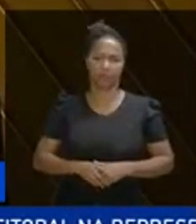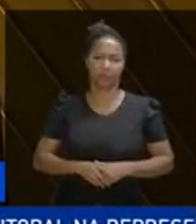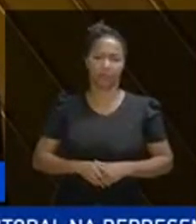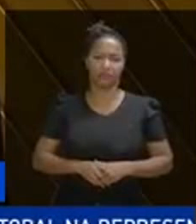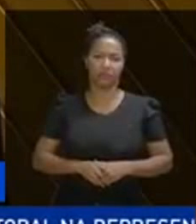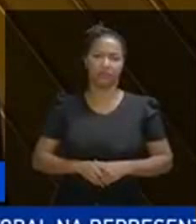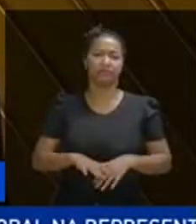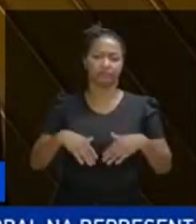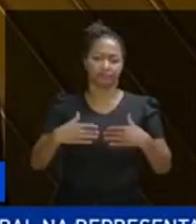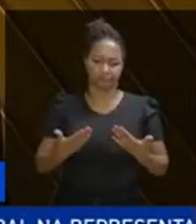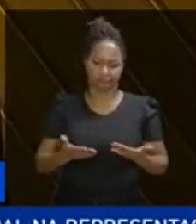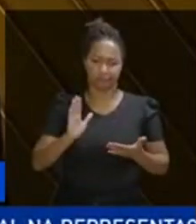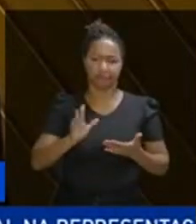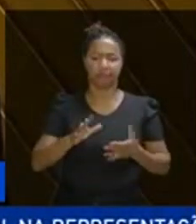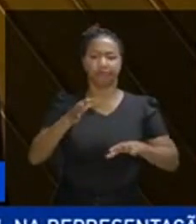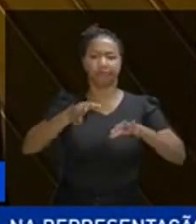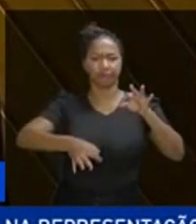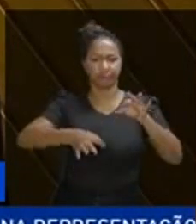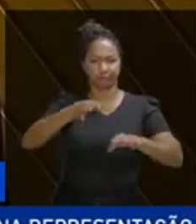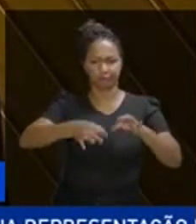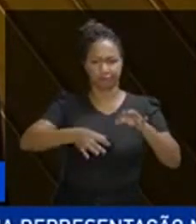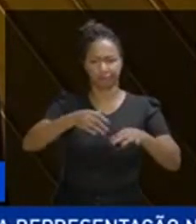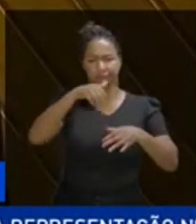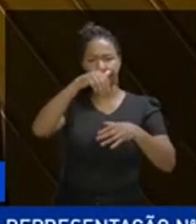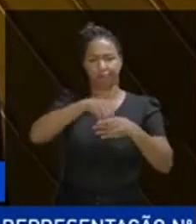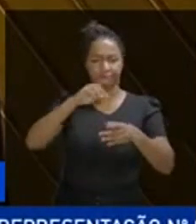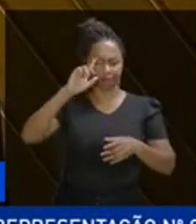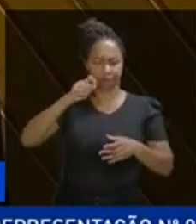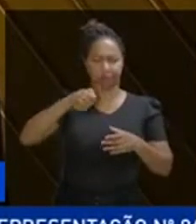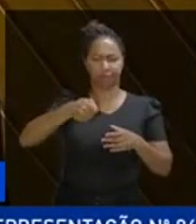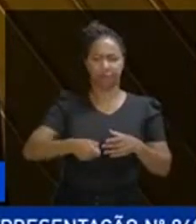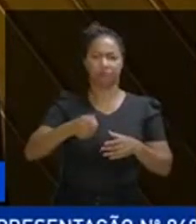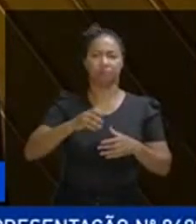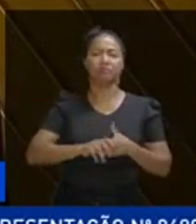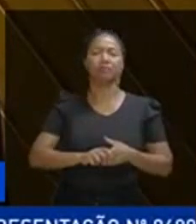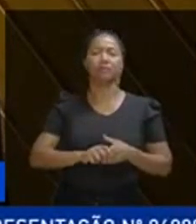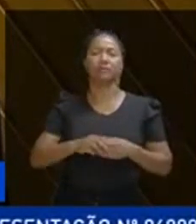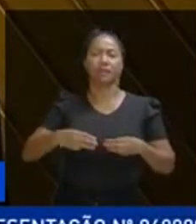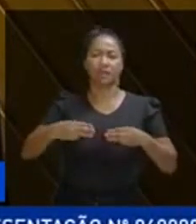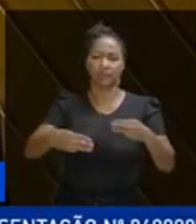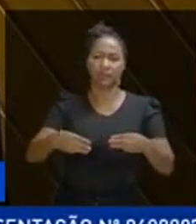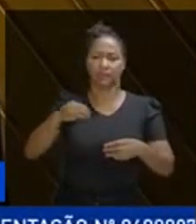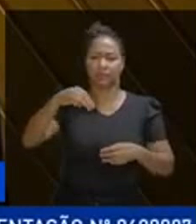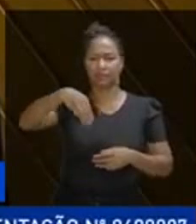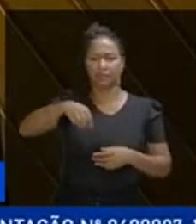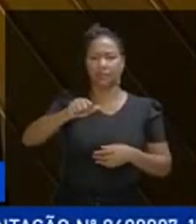é um precedente, foi relator a ministra Maria Cláudia